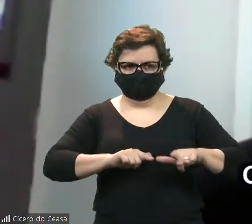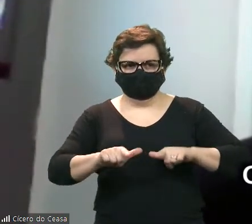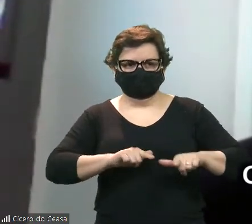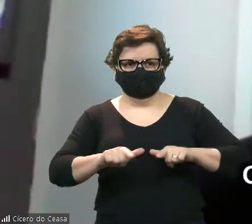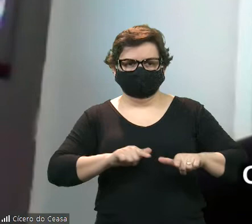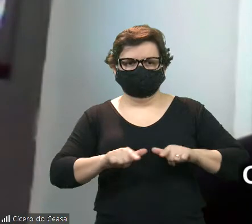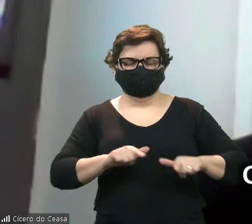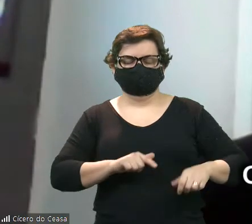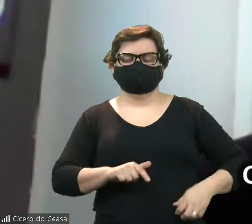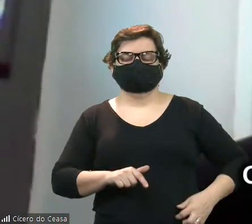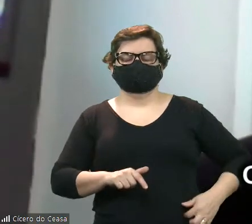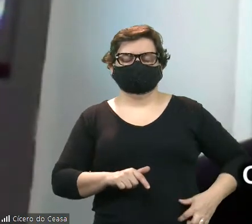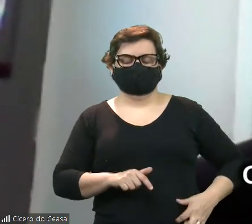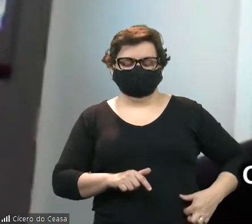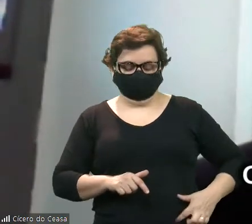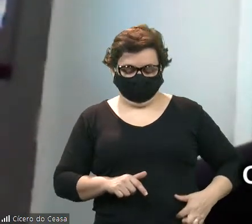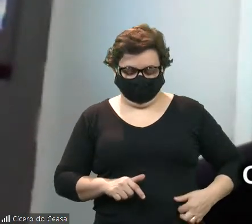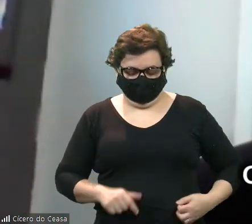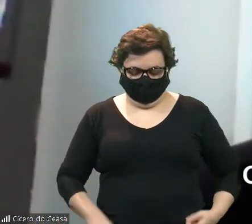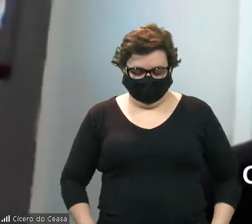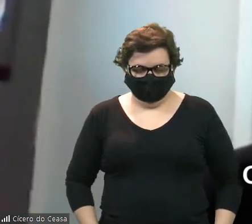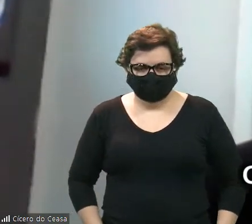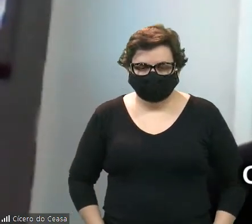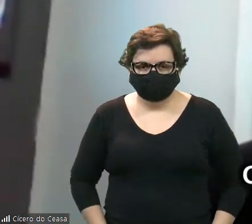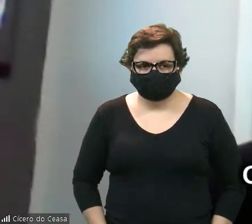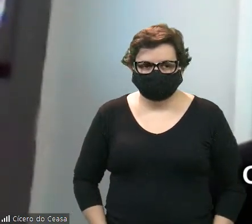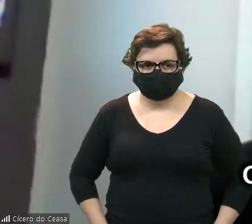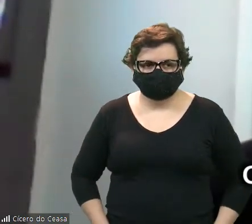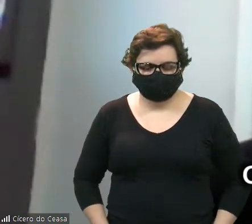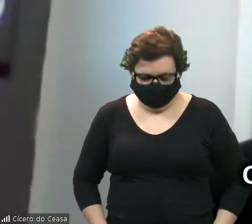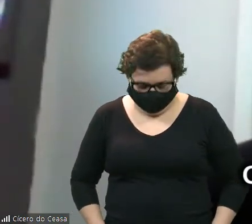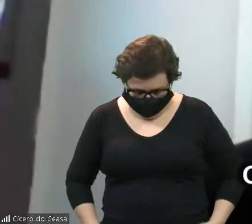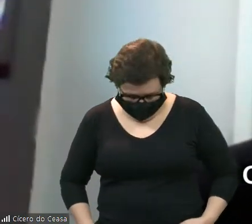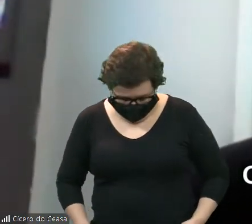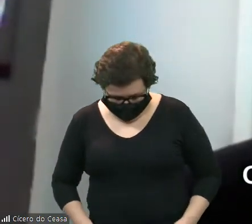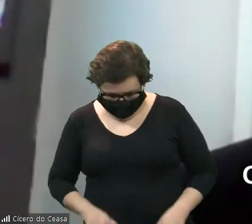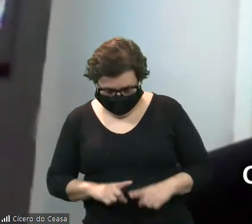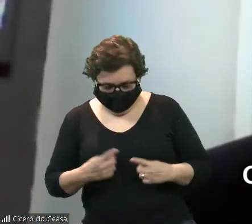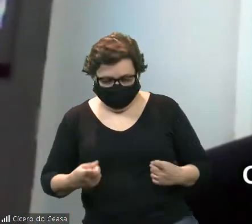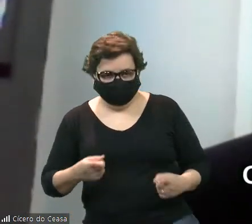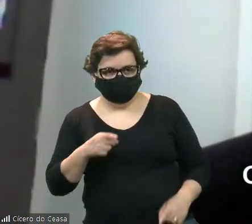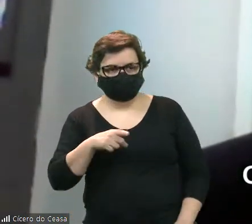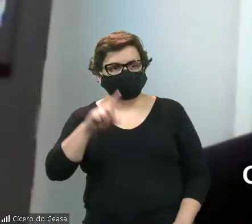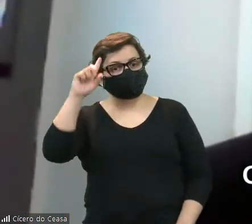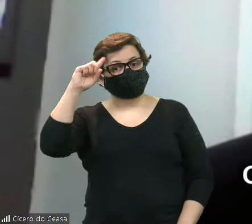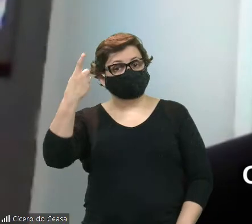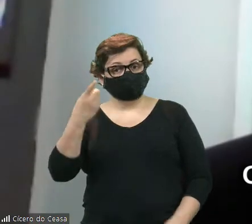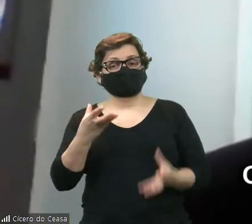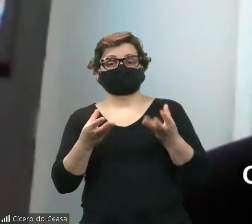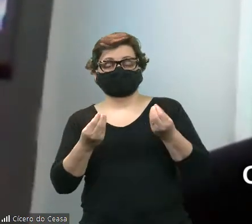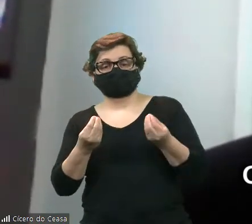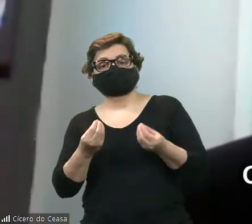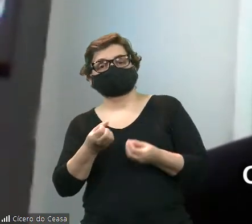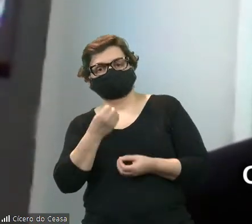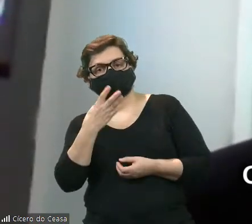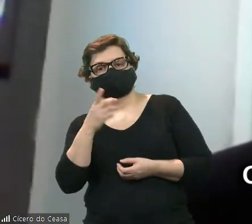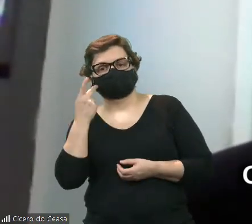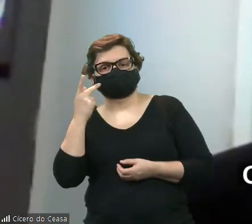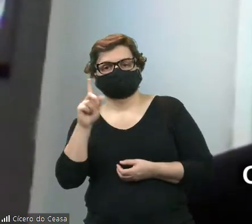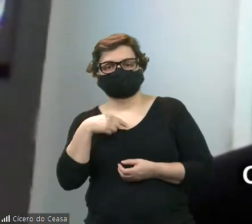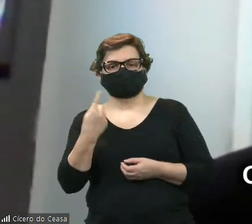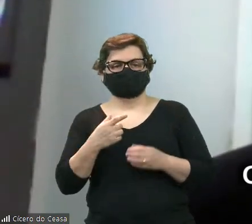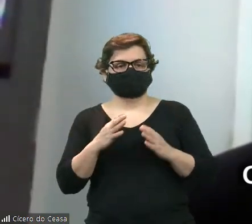nem o trabalho dos gabinetes na rua. Mas essa ideia da sessão remota foi muito oportuna para a nossa